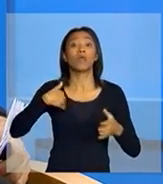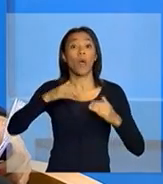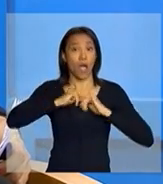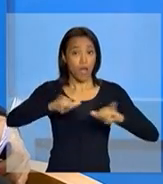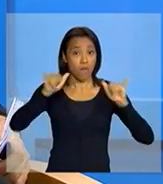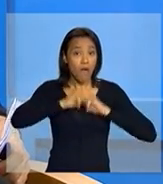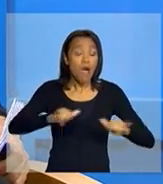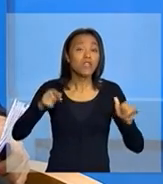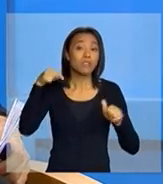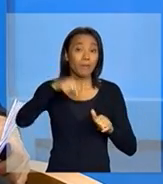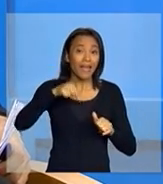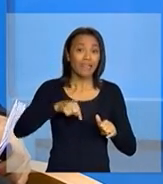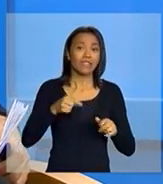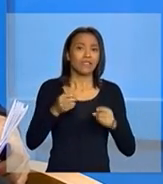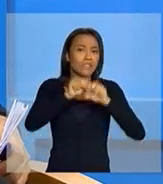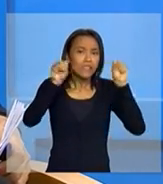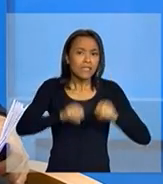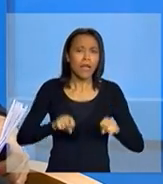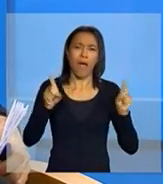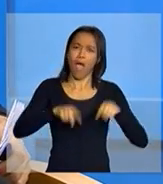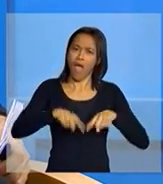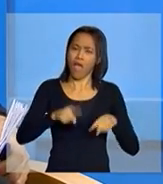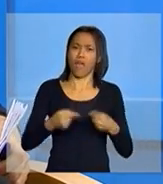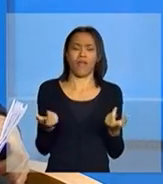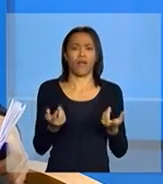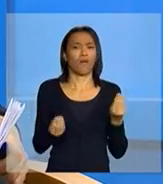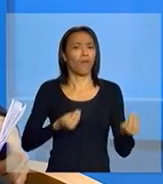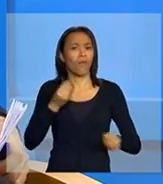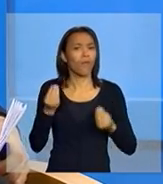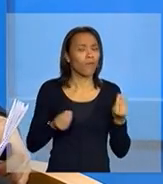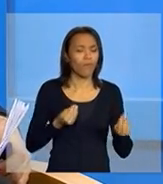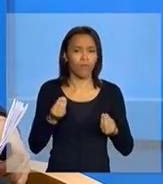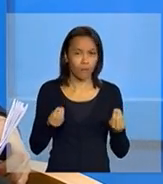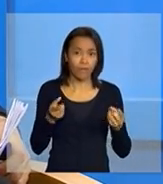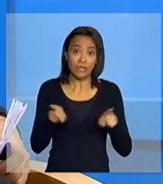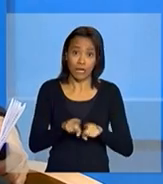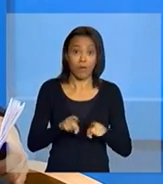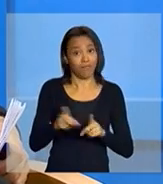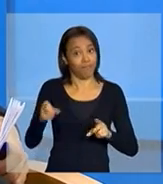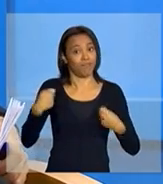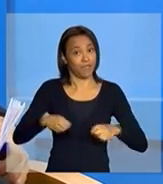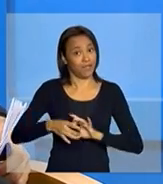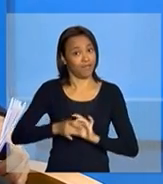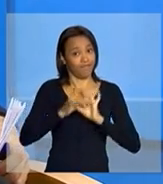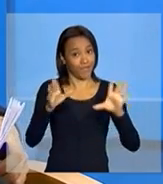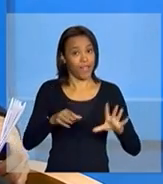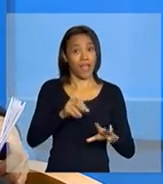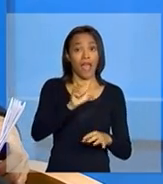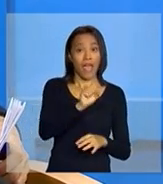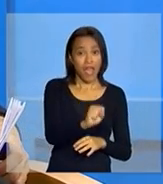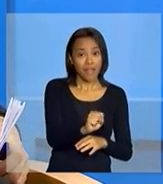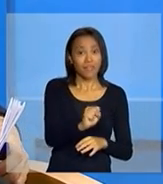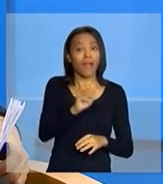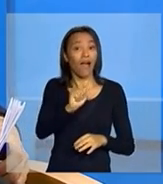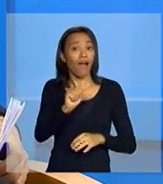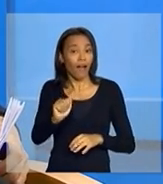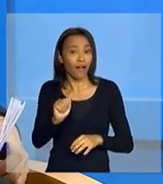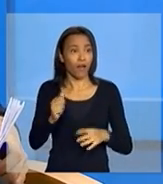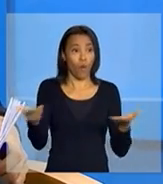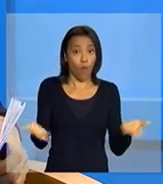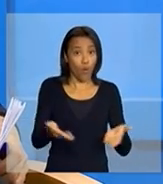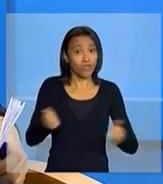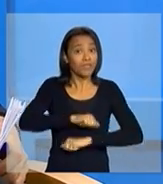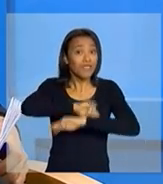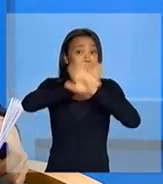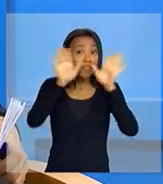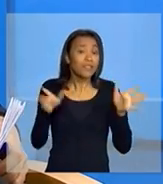para esse sistema é feito pelo sistema de autentificação e a autorização o saa hoje vamos esclarecer